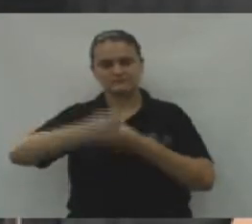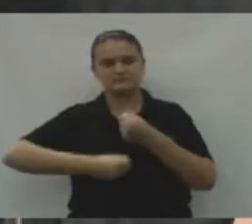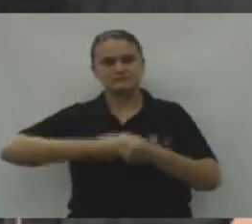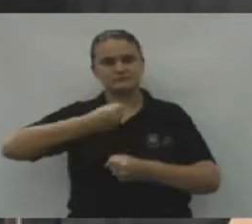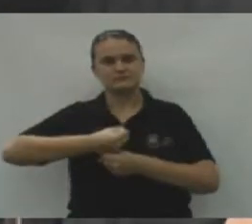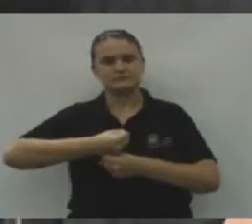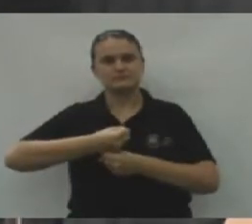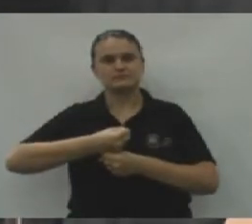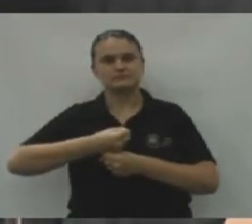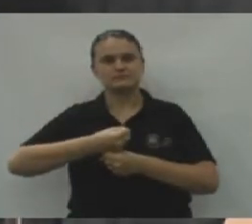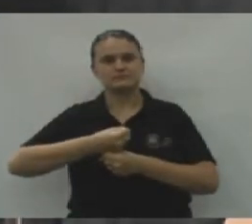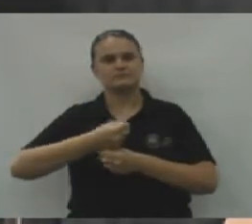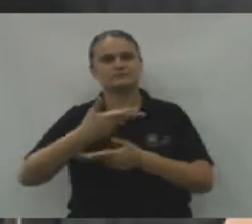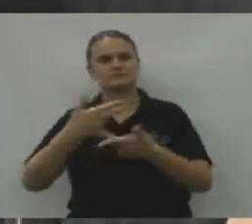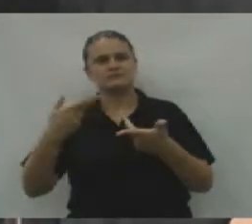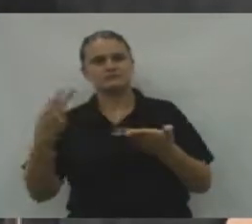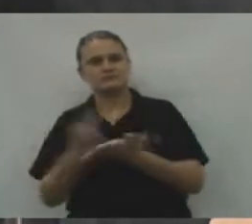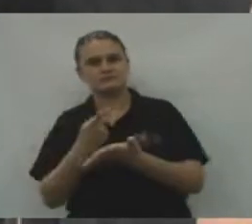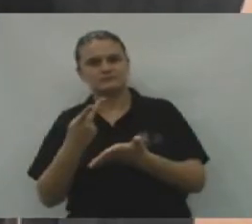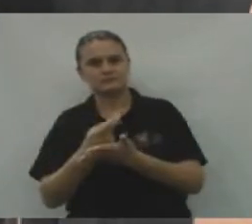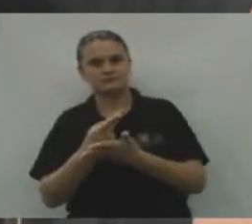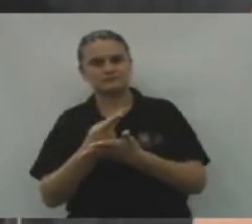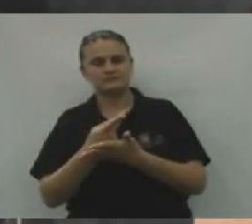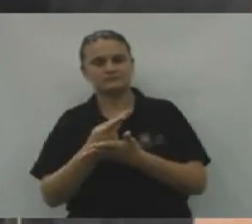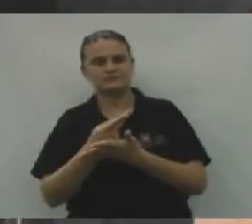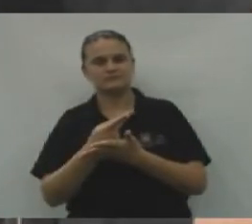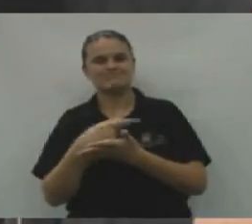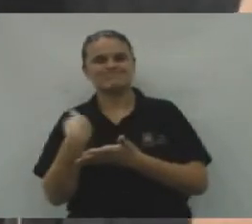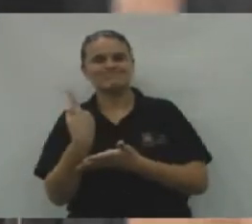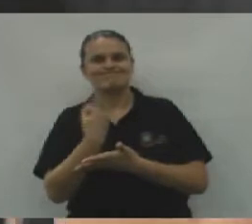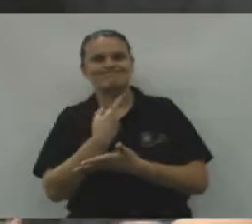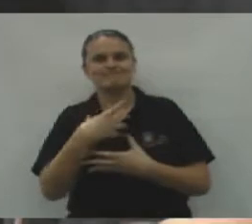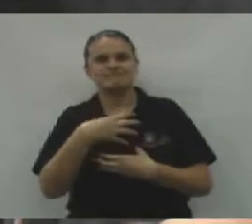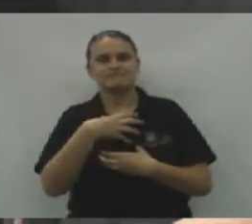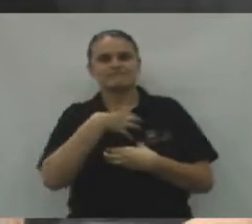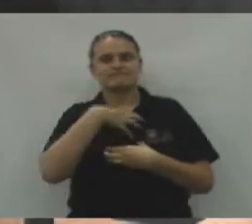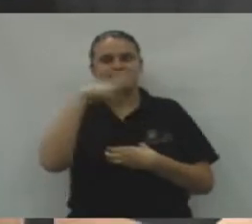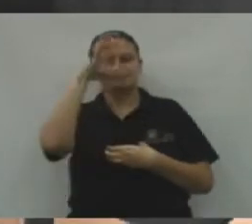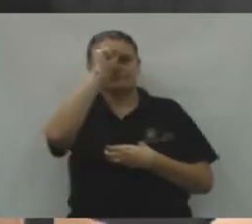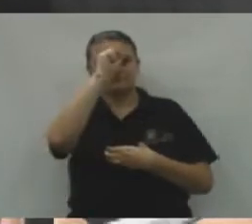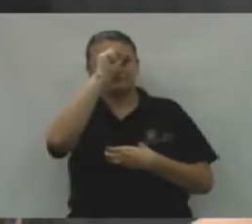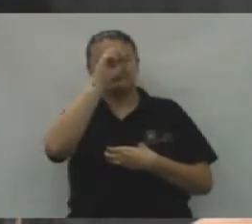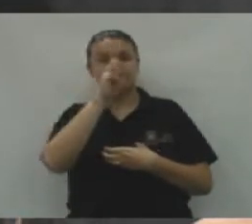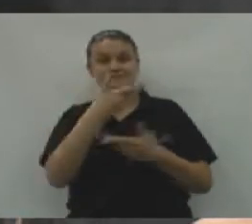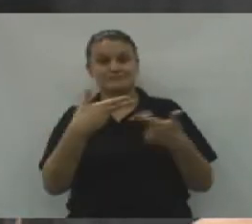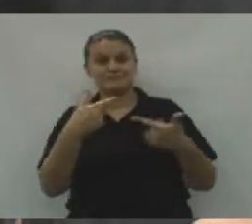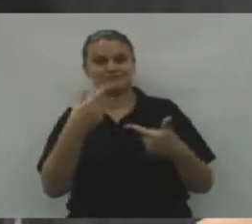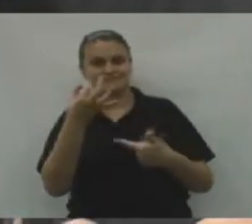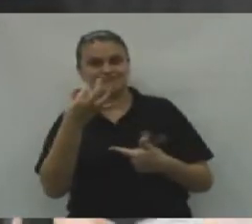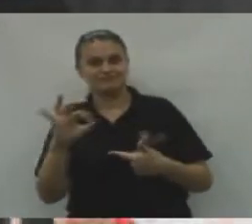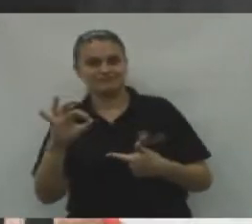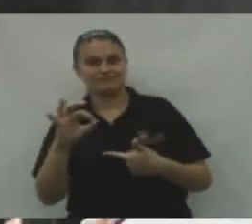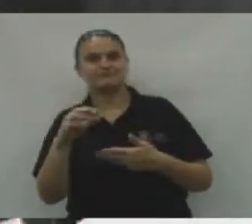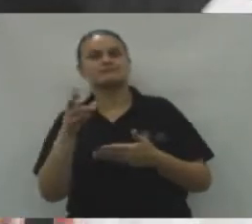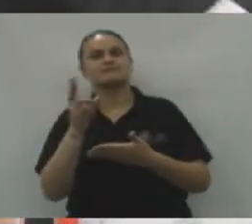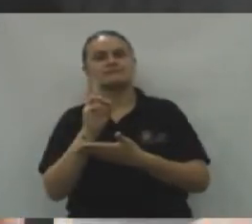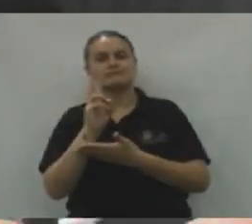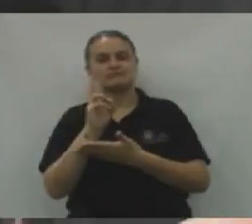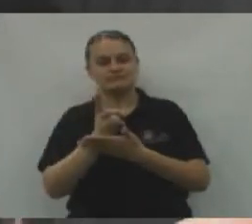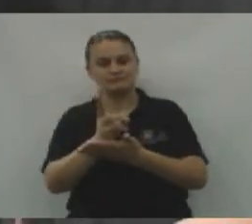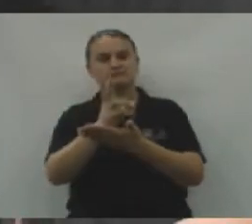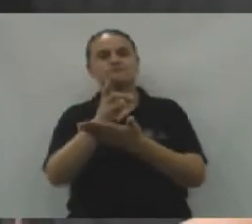2017, que os erros sirvam para nós como aprendizado e os nossos acertos como referência para continuar o